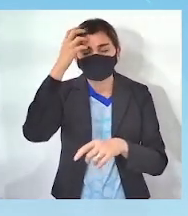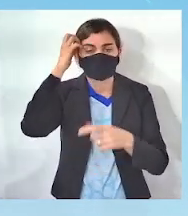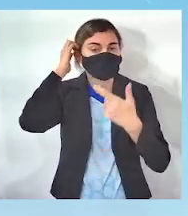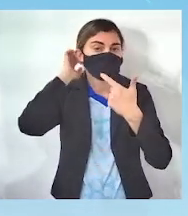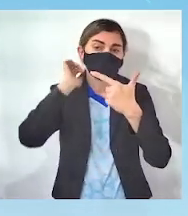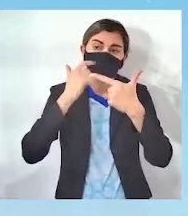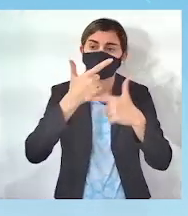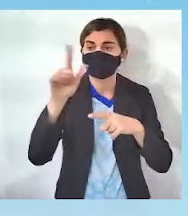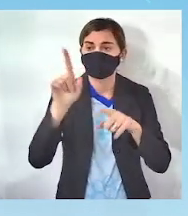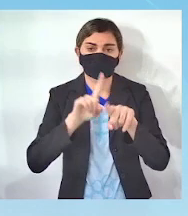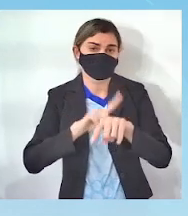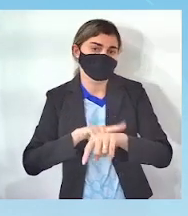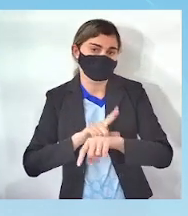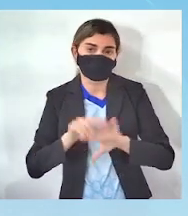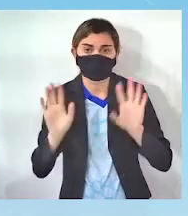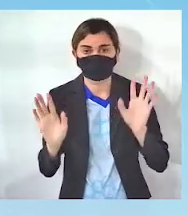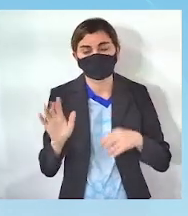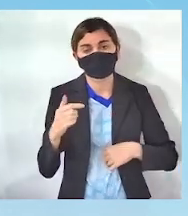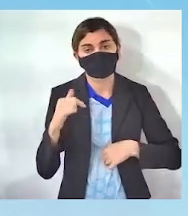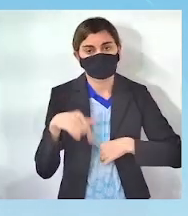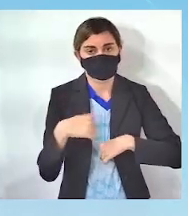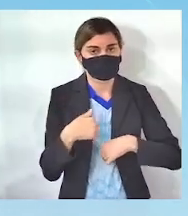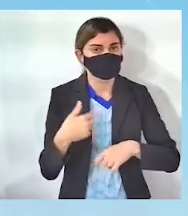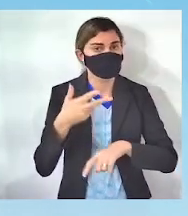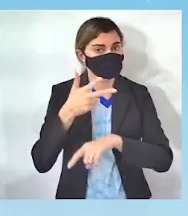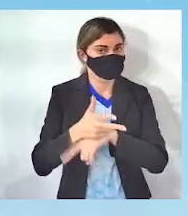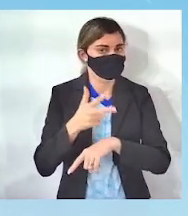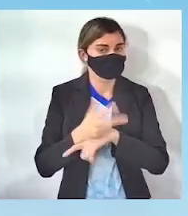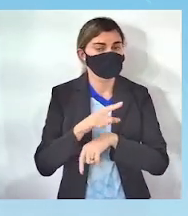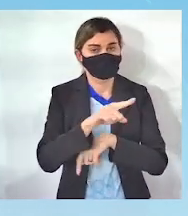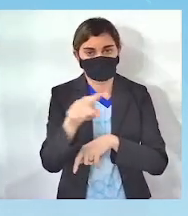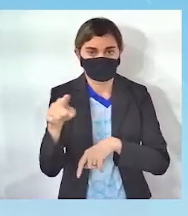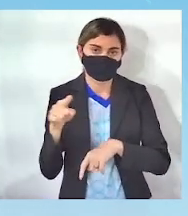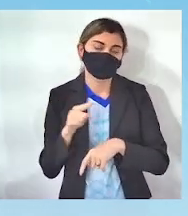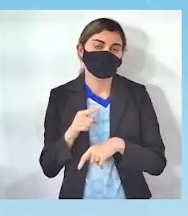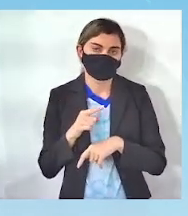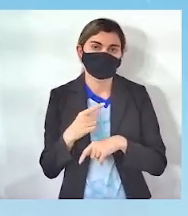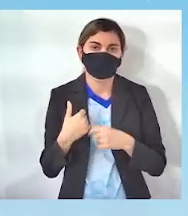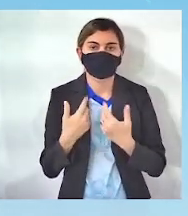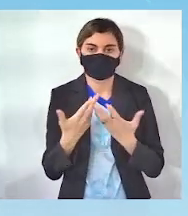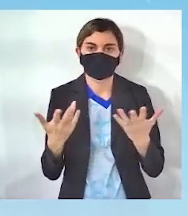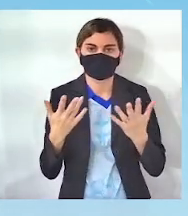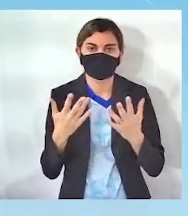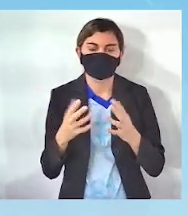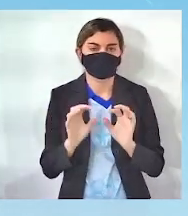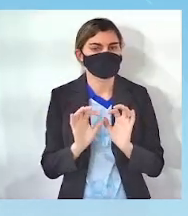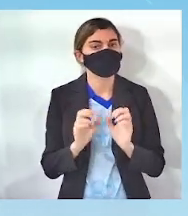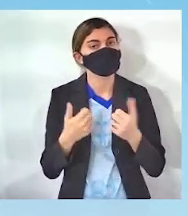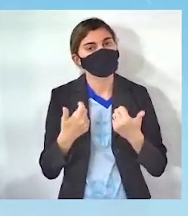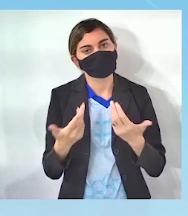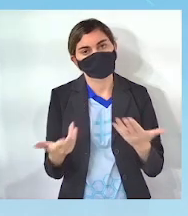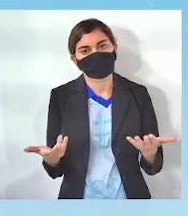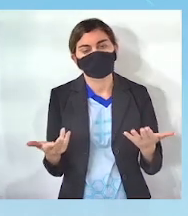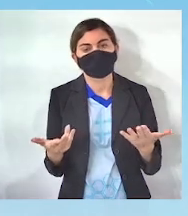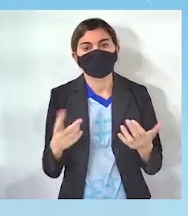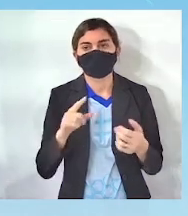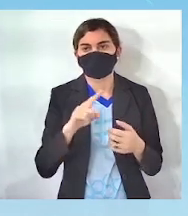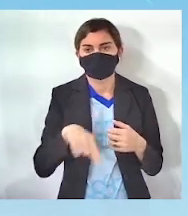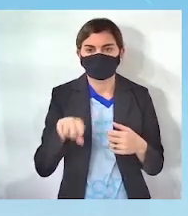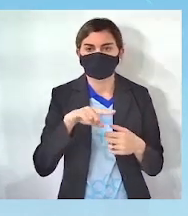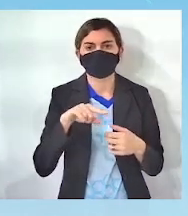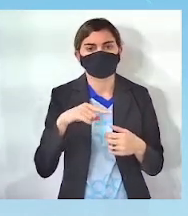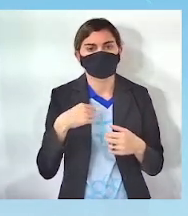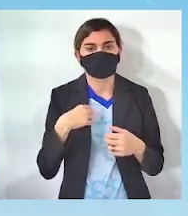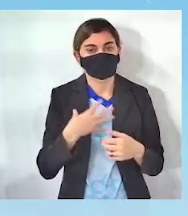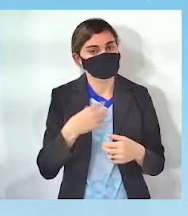outro horário, né? Pra gente aqui gravado, mas para você essa aula aí tá como inédita, né? Afinal de contas, né? Sou filho